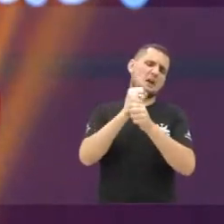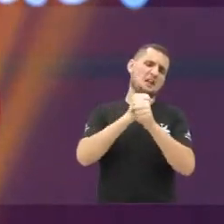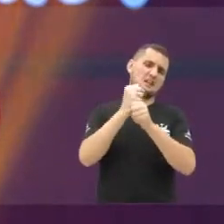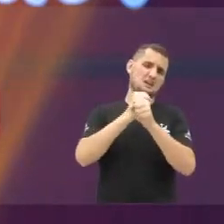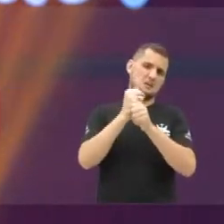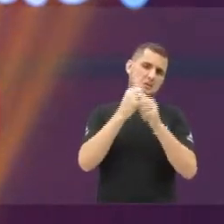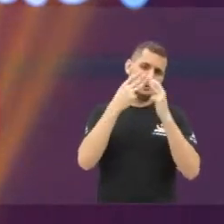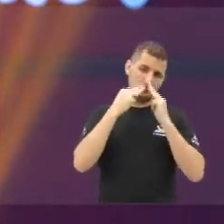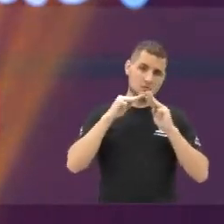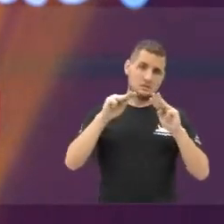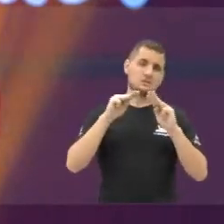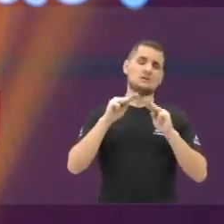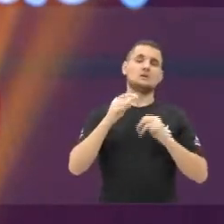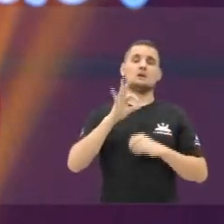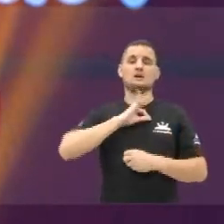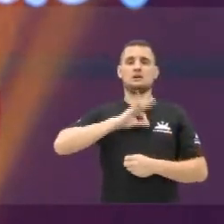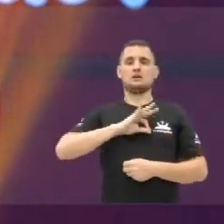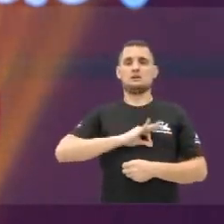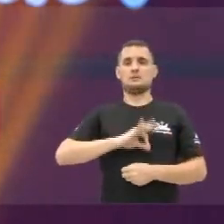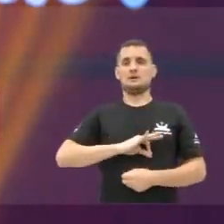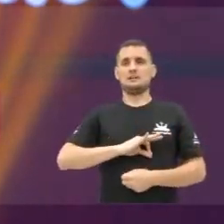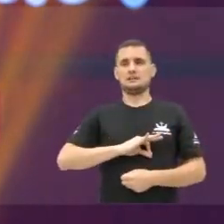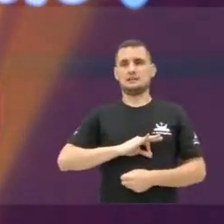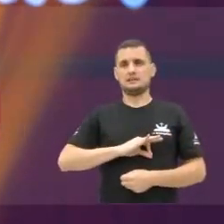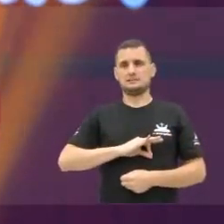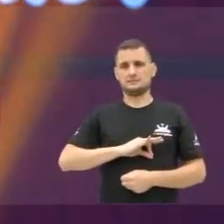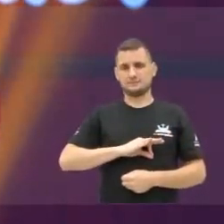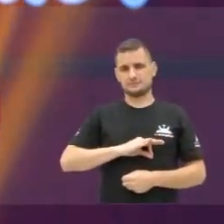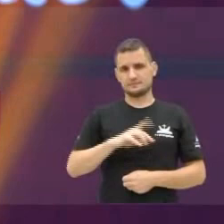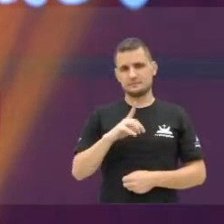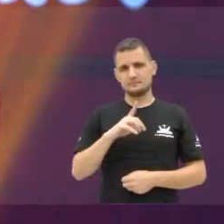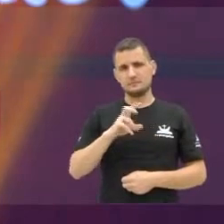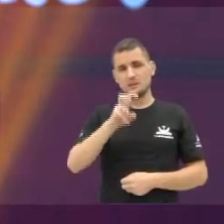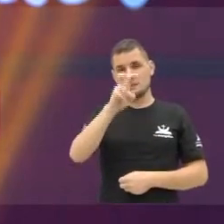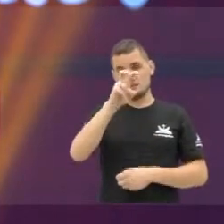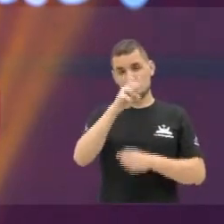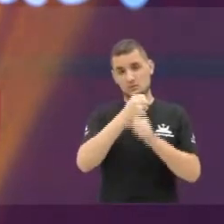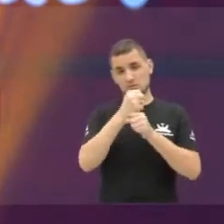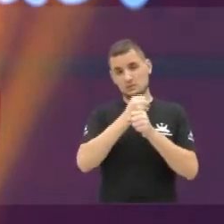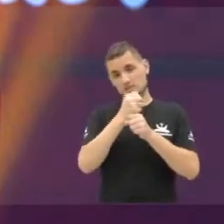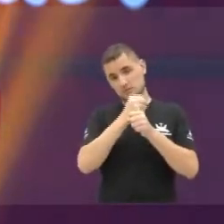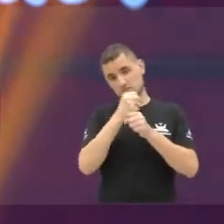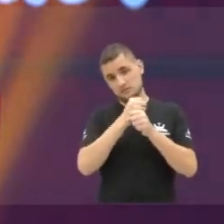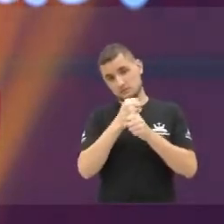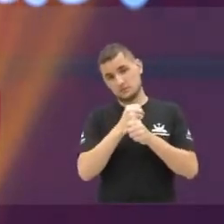passou 5 anos de uma amarga depressão.